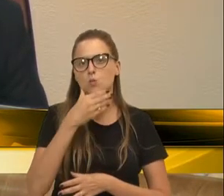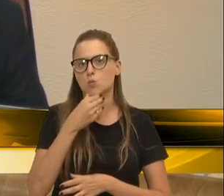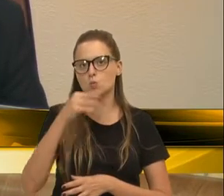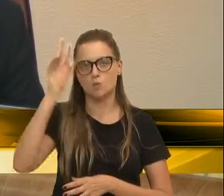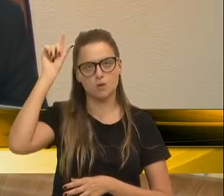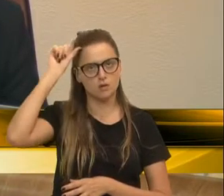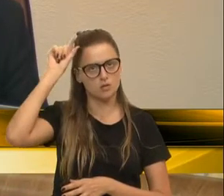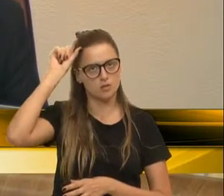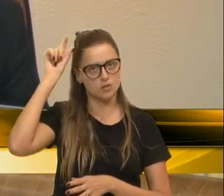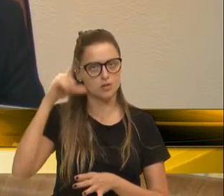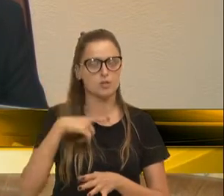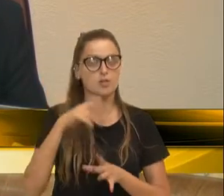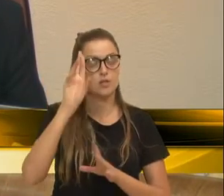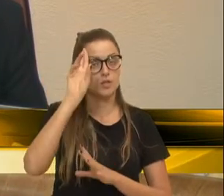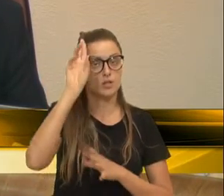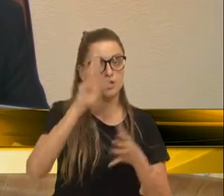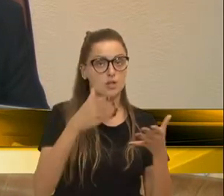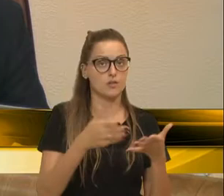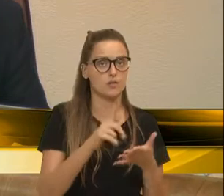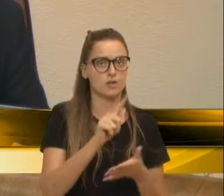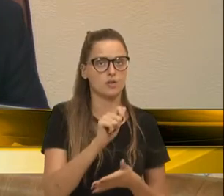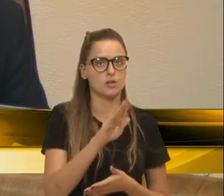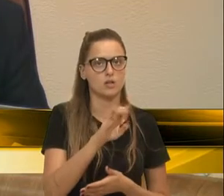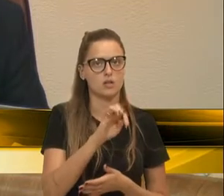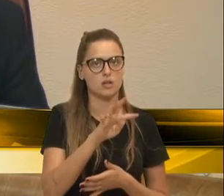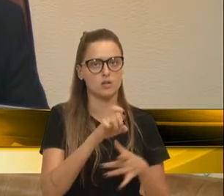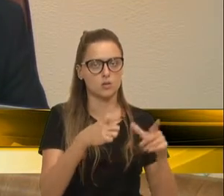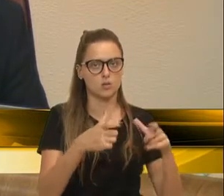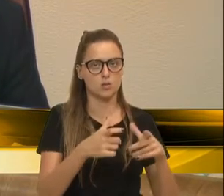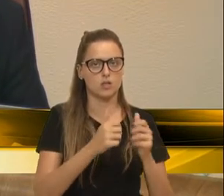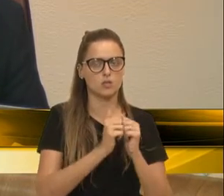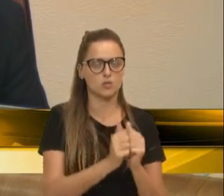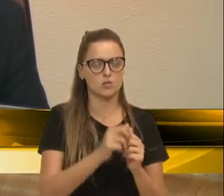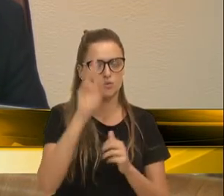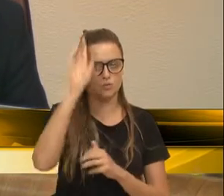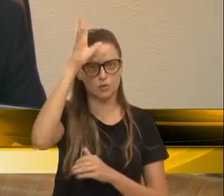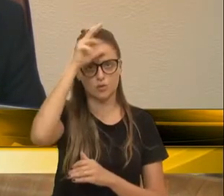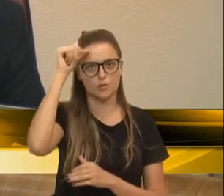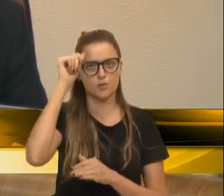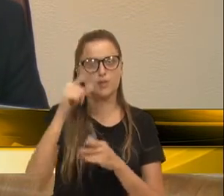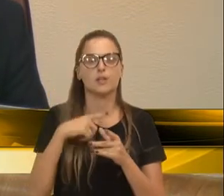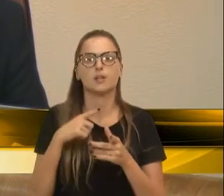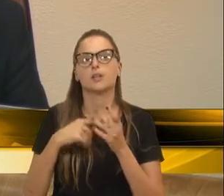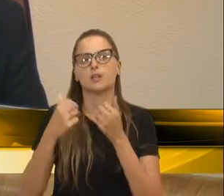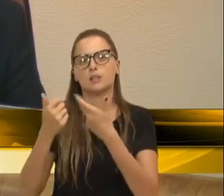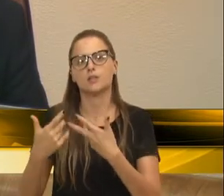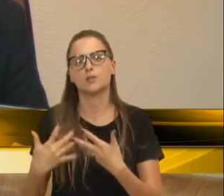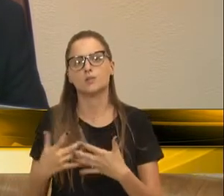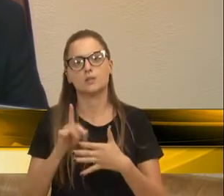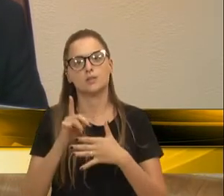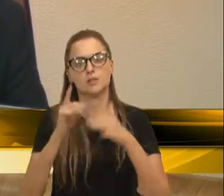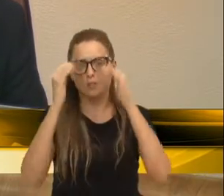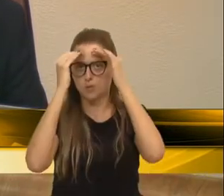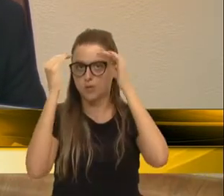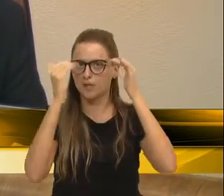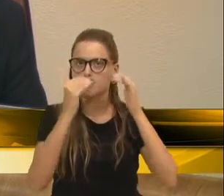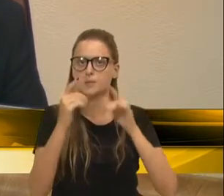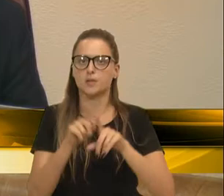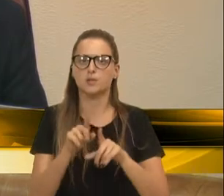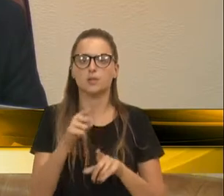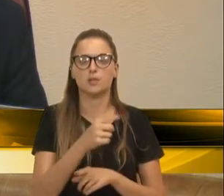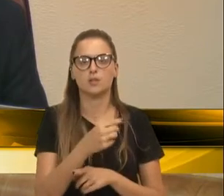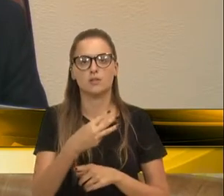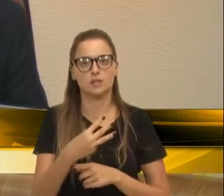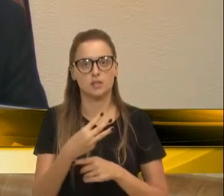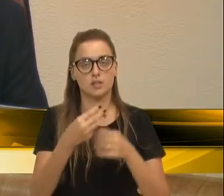de gabinete, bem como dos precedentes do STF que justificaram a desobediência à súmula vinculante 13,